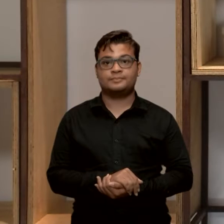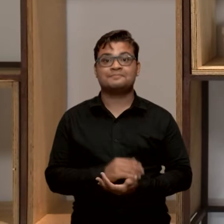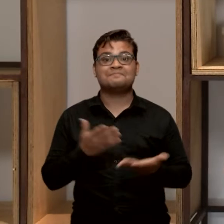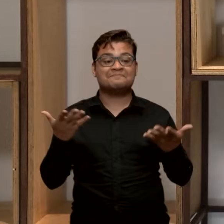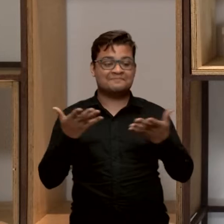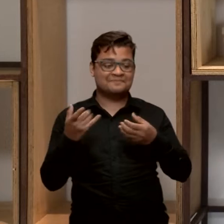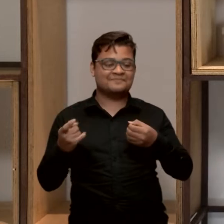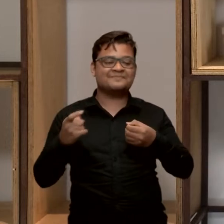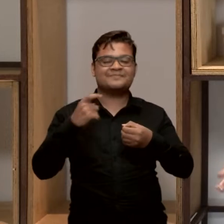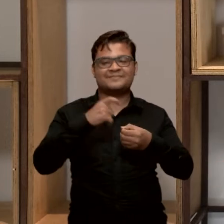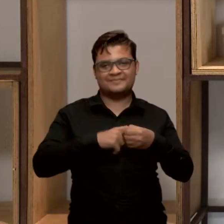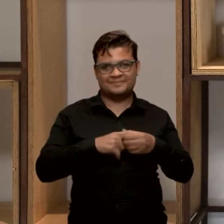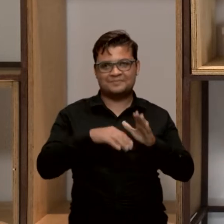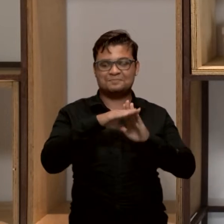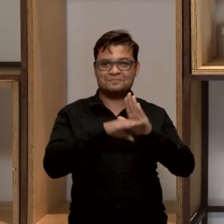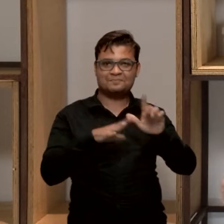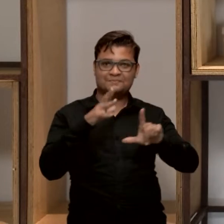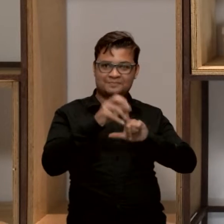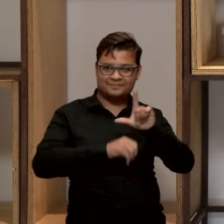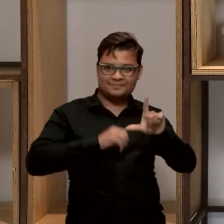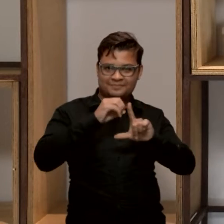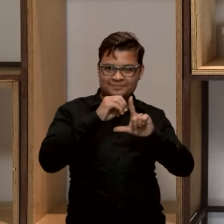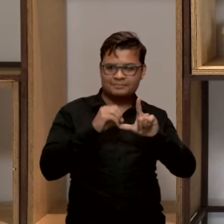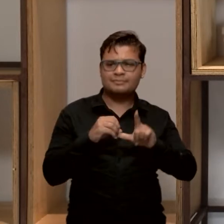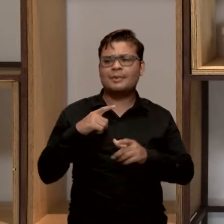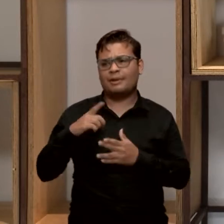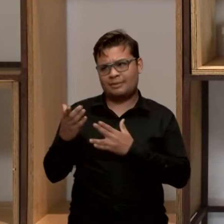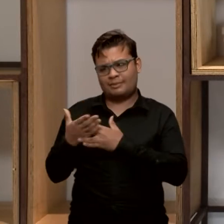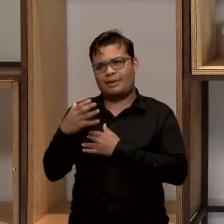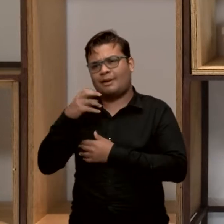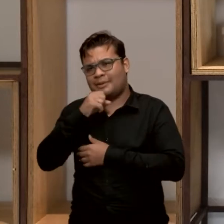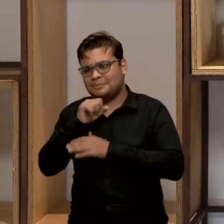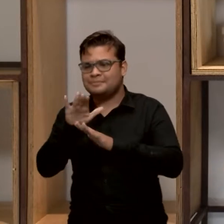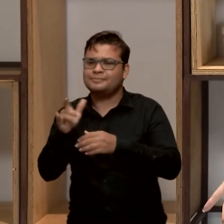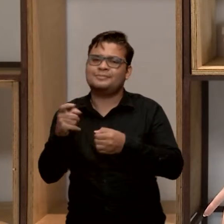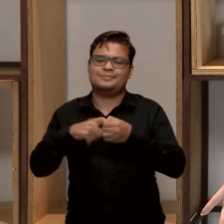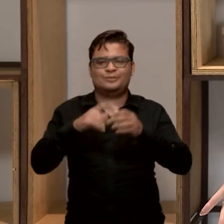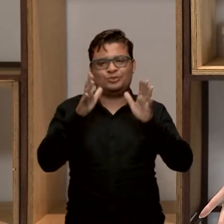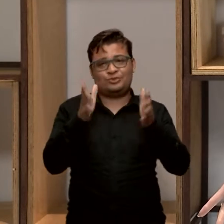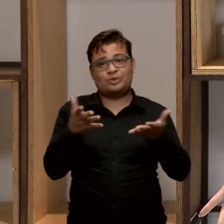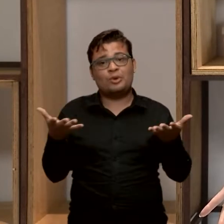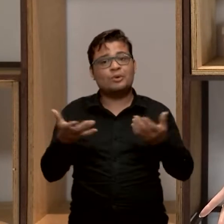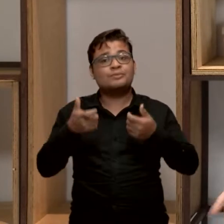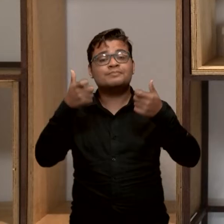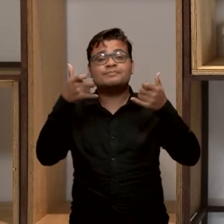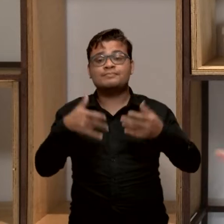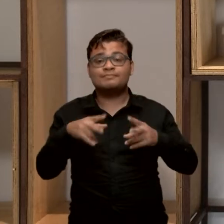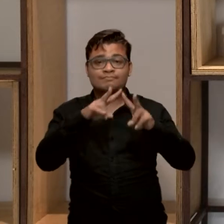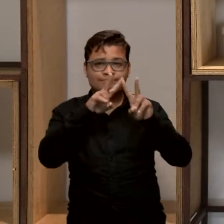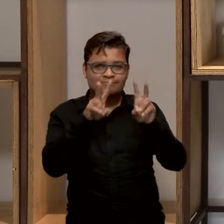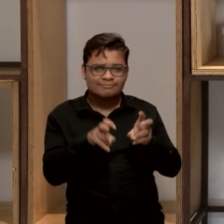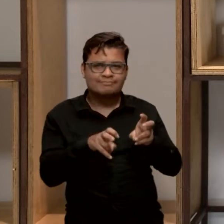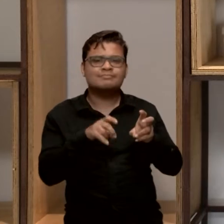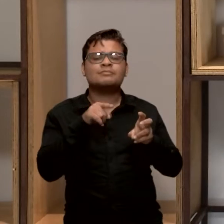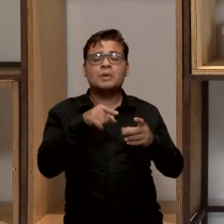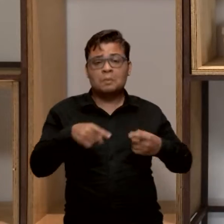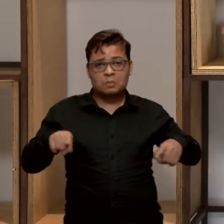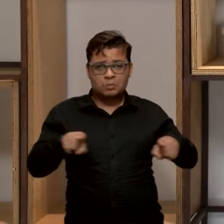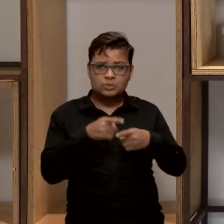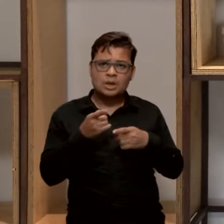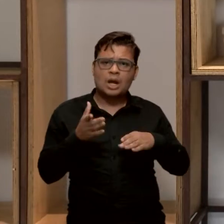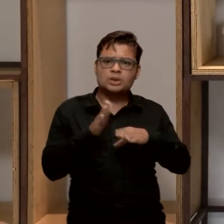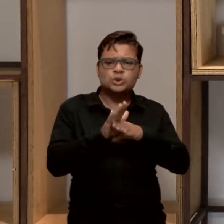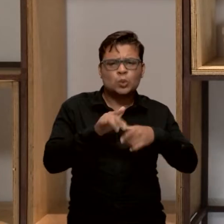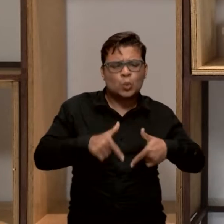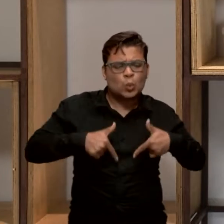Estamos de volta ao Mundo UFG, intervalo rapidinho, mas a gente já está de volta aqui para continuar falando sobre o papel de resistência da música, o poder